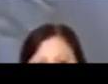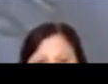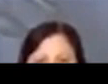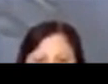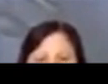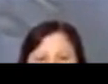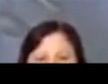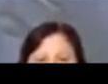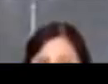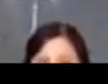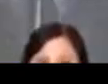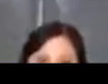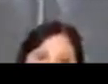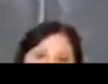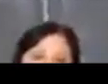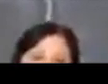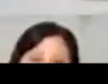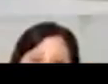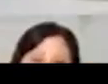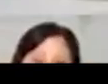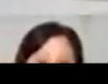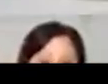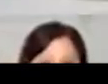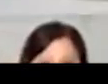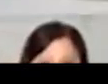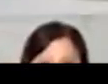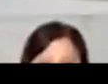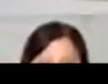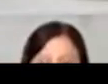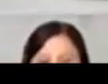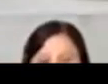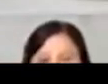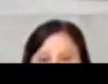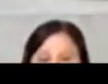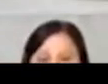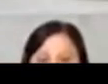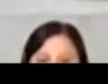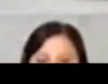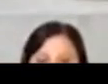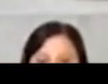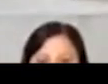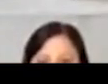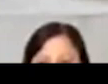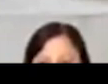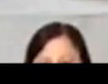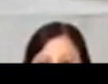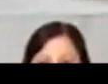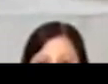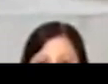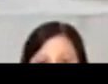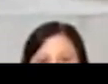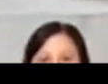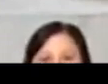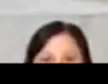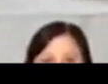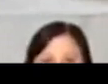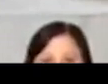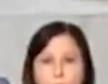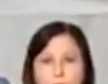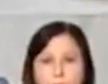a independência do Brasil. Lhe concedo um minuto para a vossa manifestação solicitada e